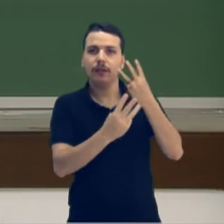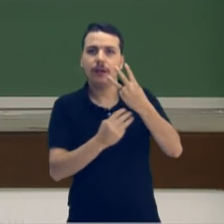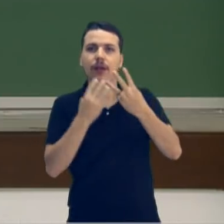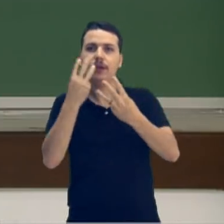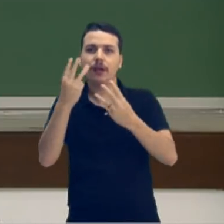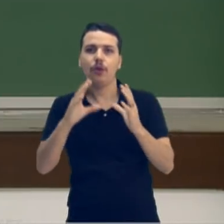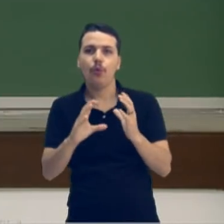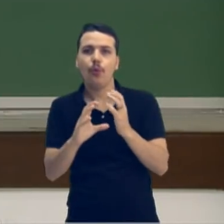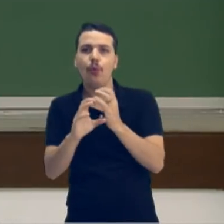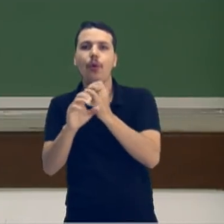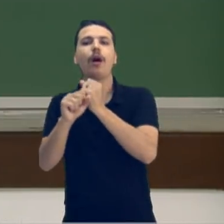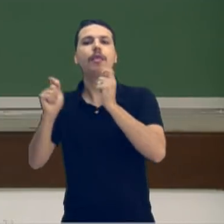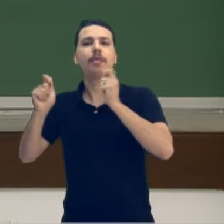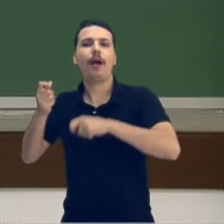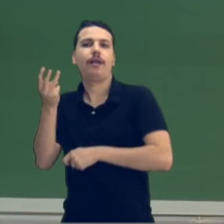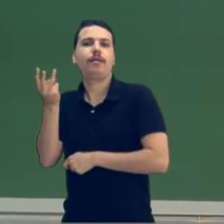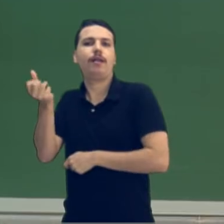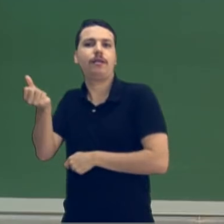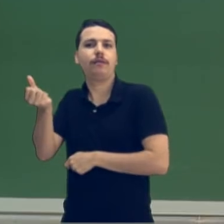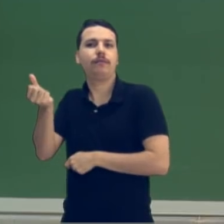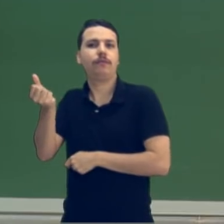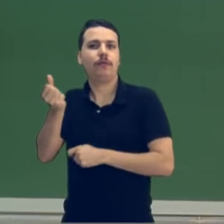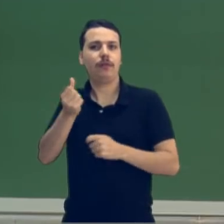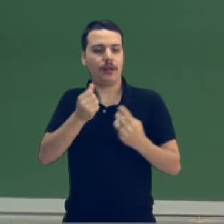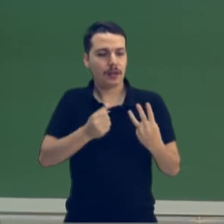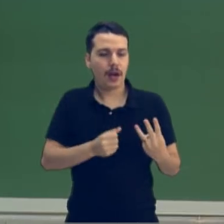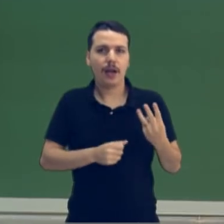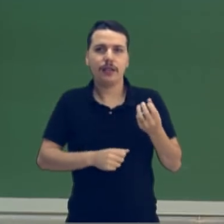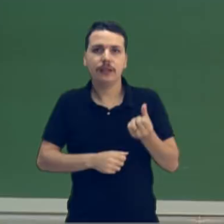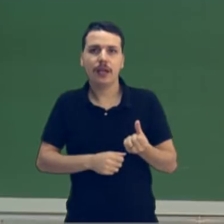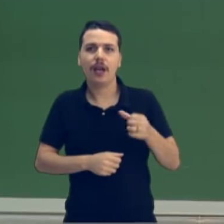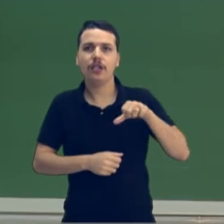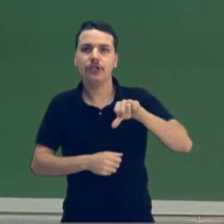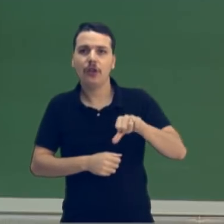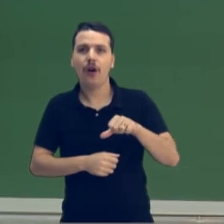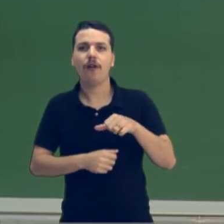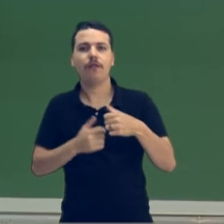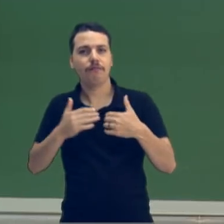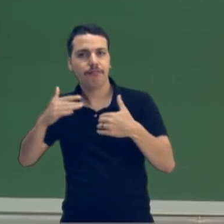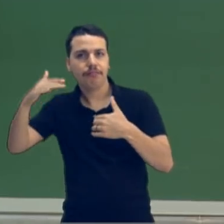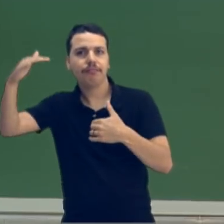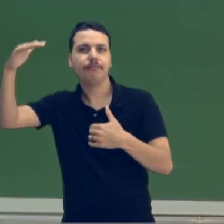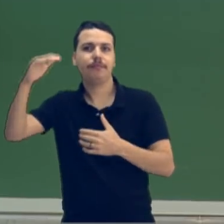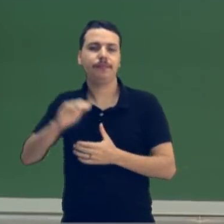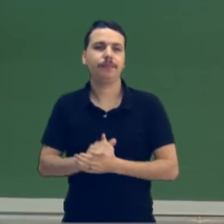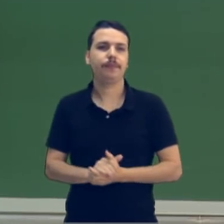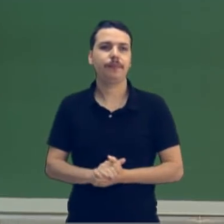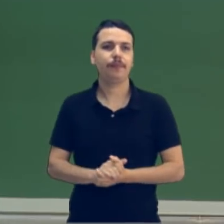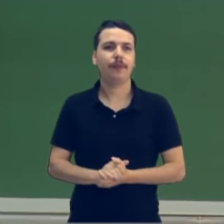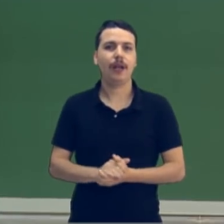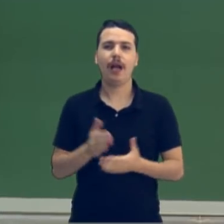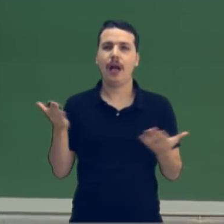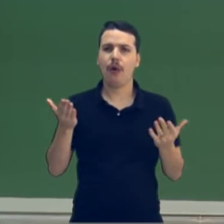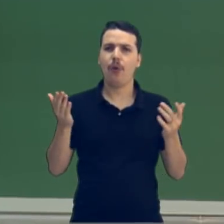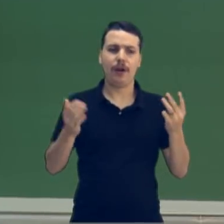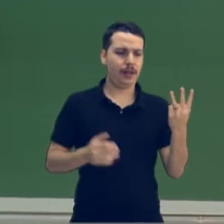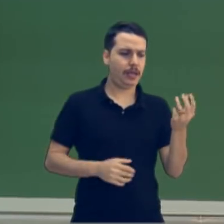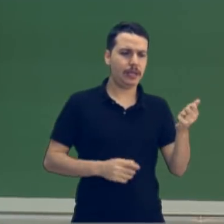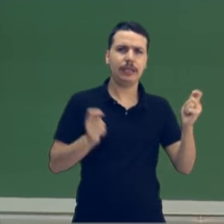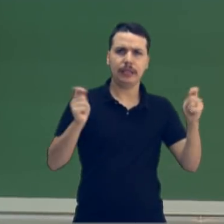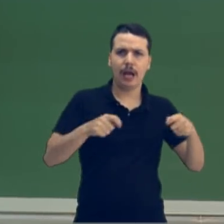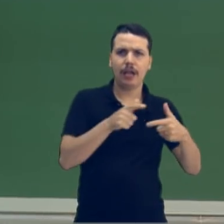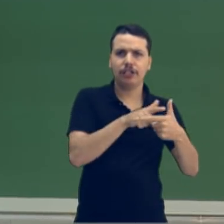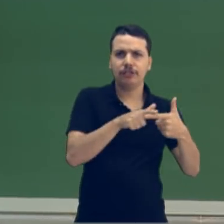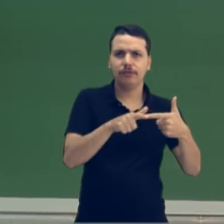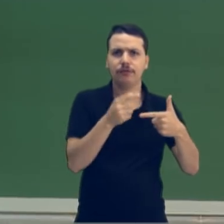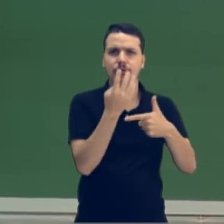em 36. Vou acumulando na tabuada, 3, 6, 9 e assim por diante. Agora, 36 é divisível por